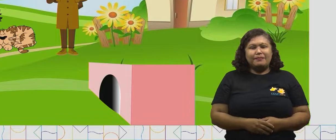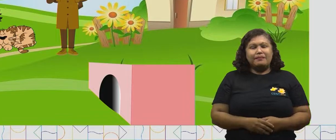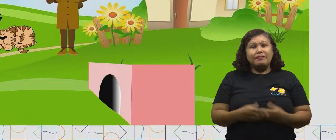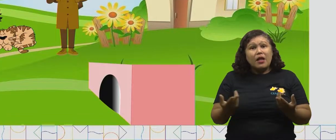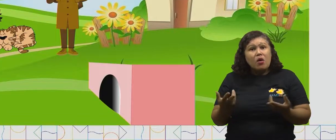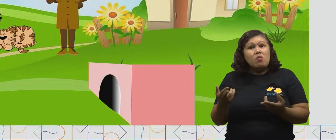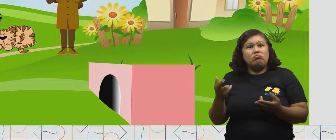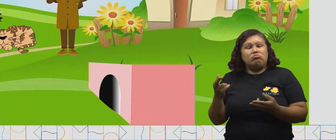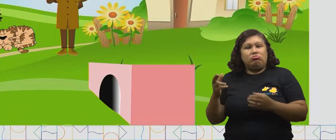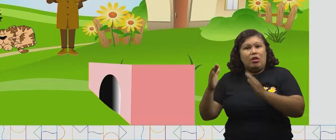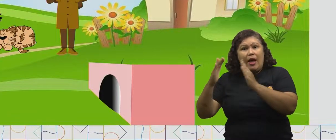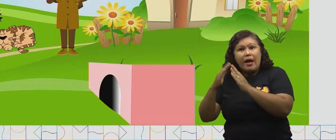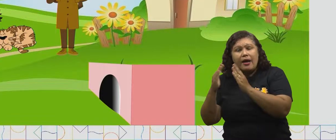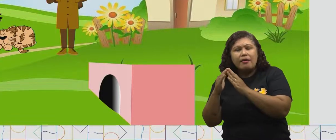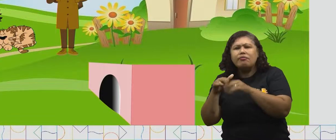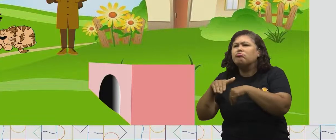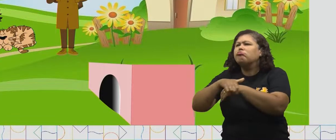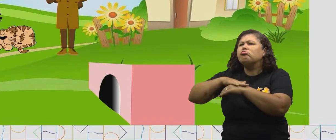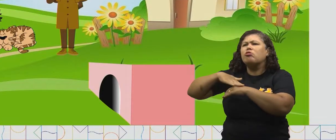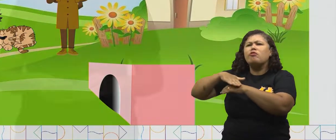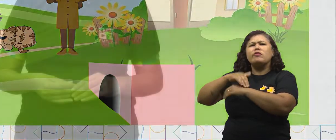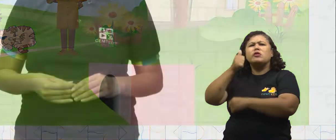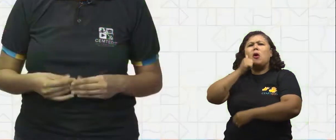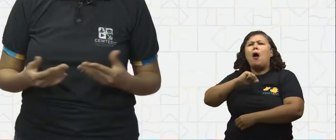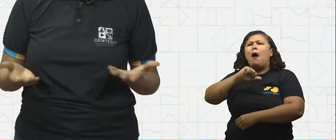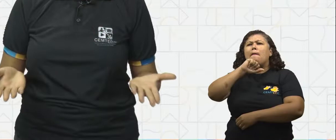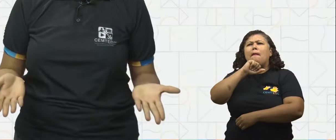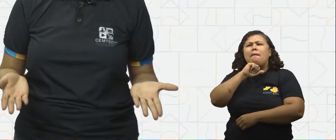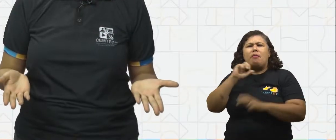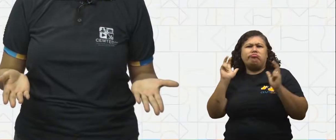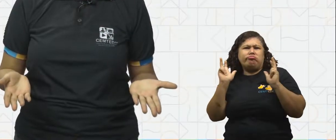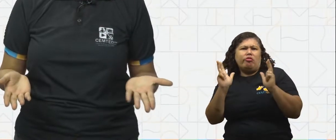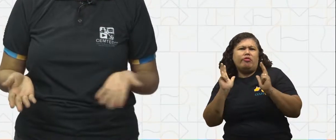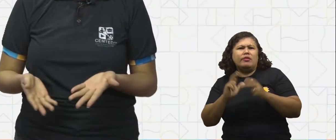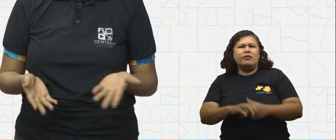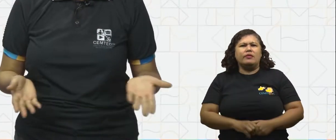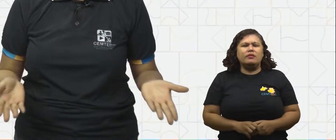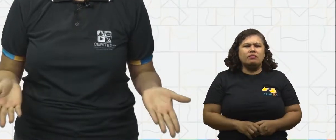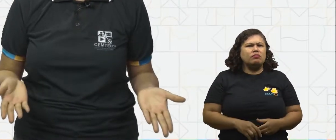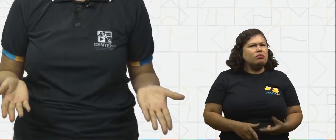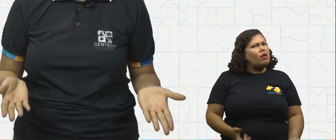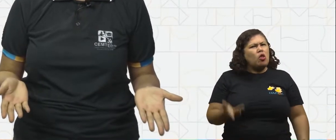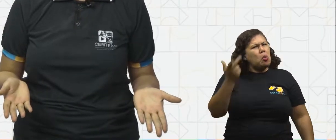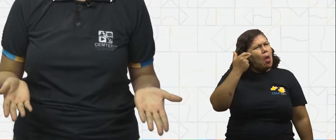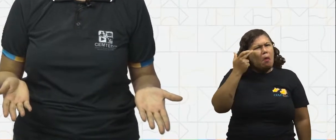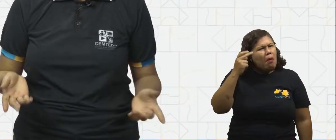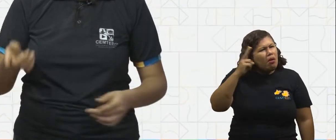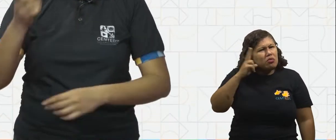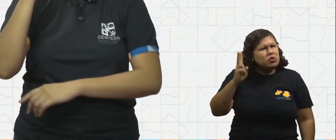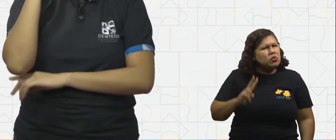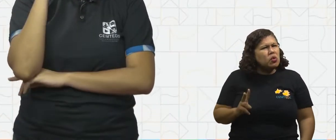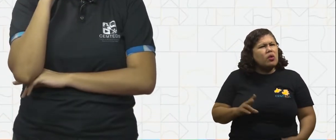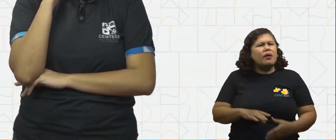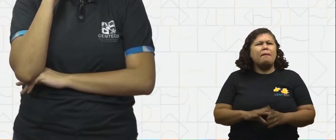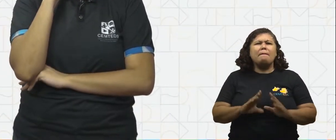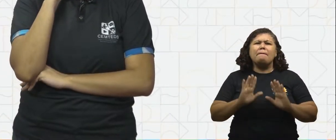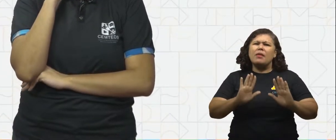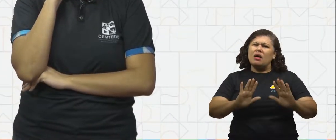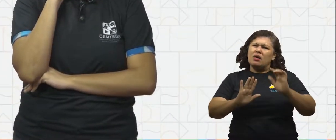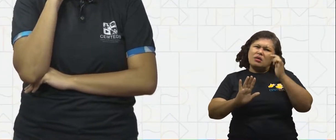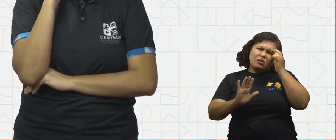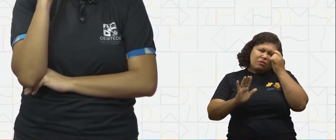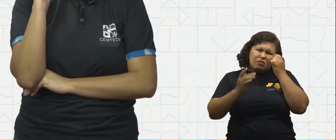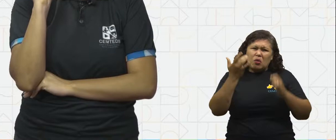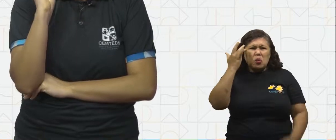Lá, contou à mamãe as aventuras do passeio. Até agora, a fábula está super tranquila. Se bem que ainda